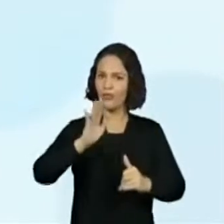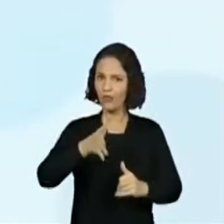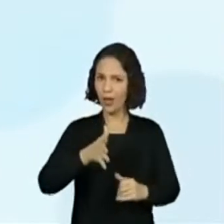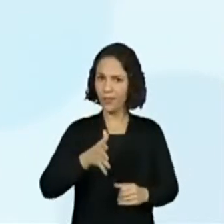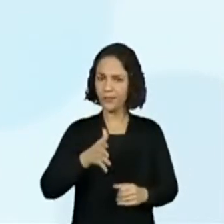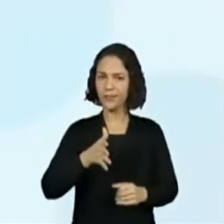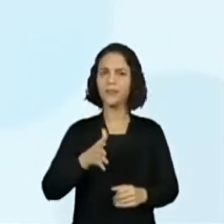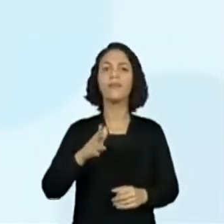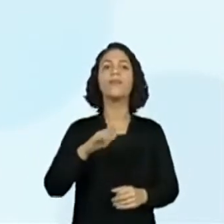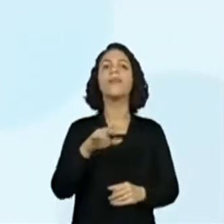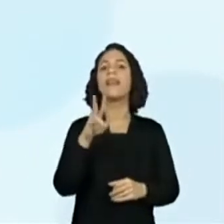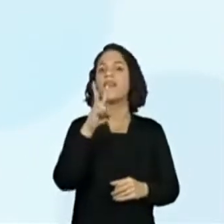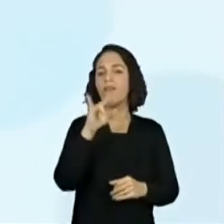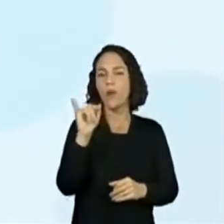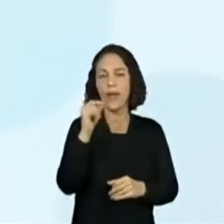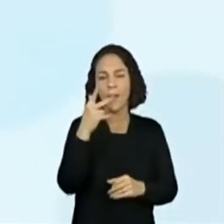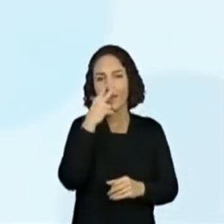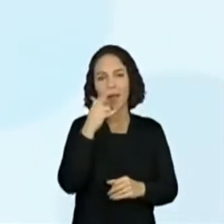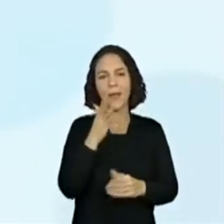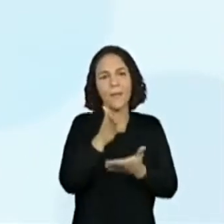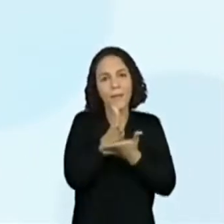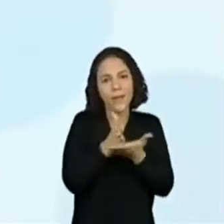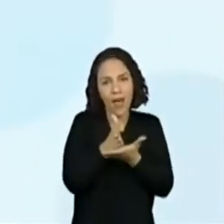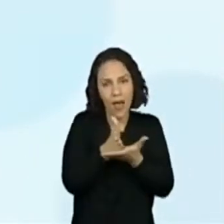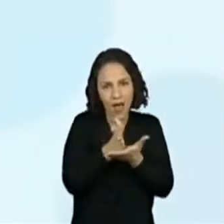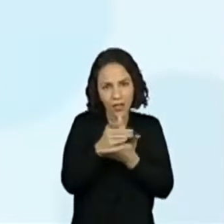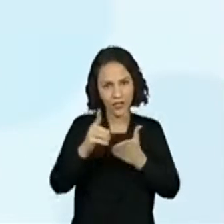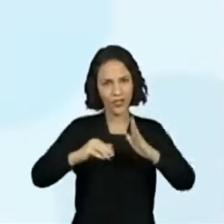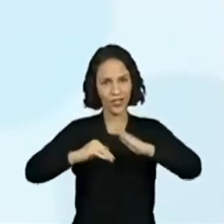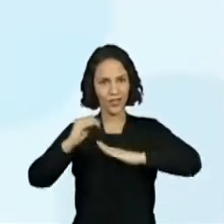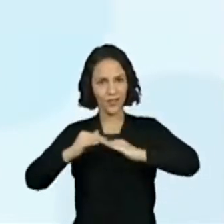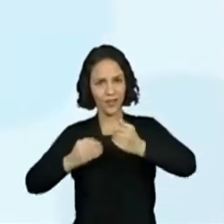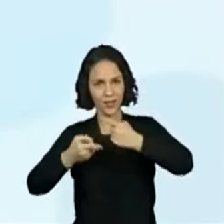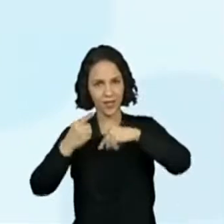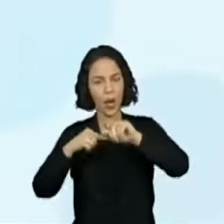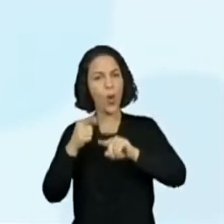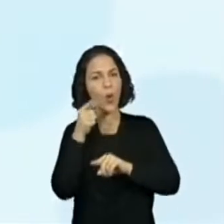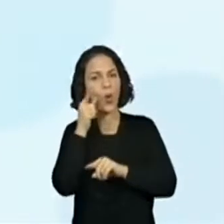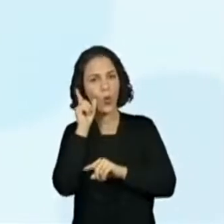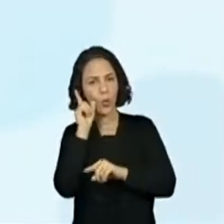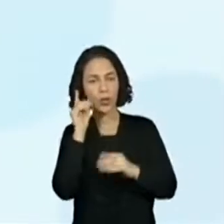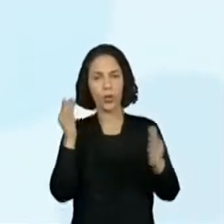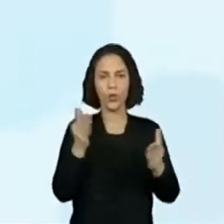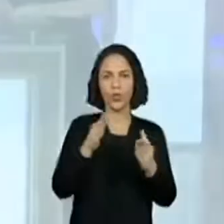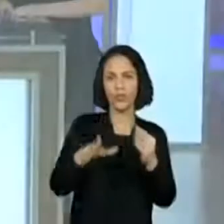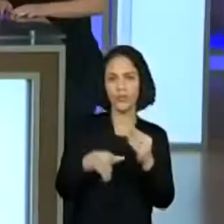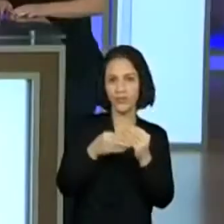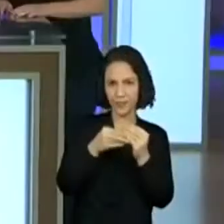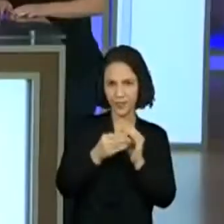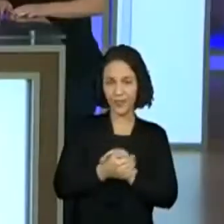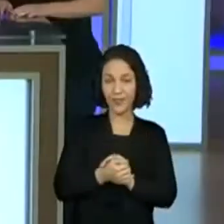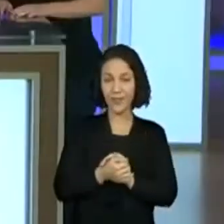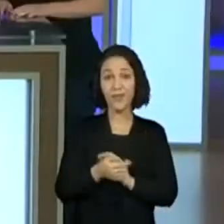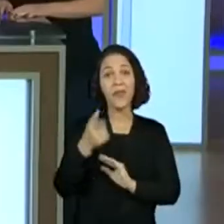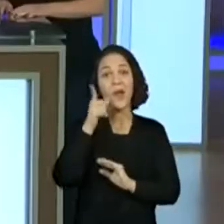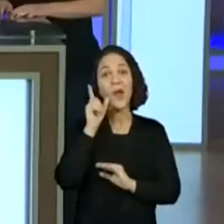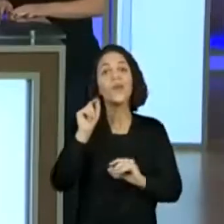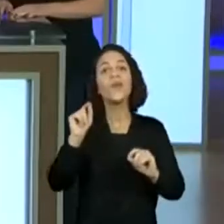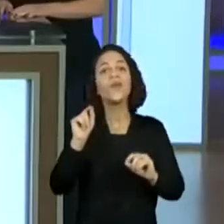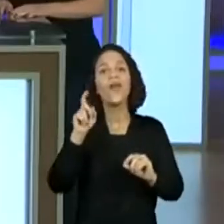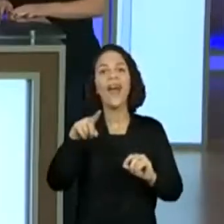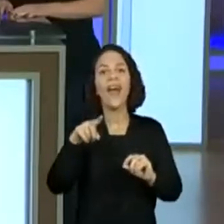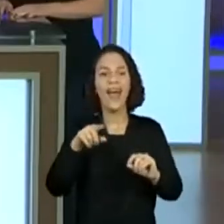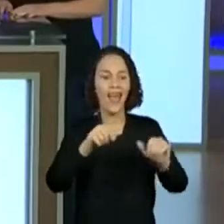A gente ia trabalhar uma parte dessa habilidade e hoje a gente ia complementar a habilidade. Ontem a gente ficou ali nas